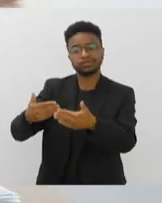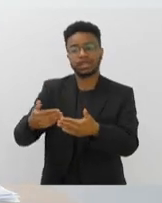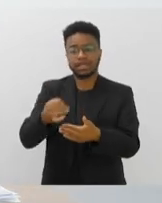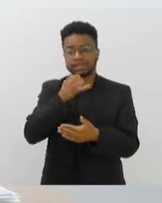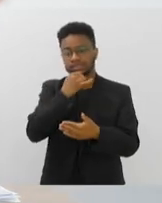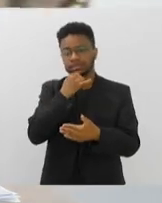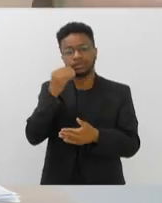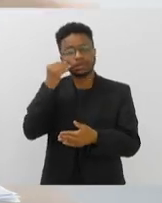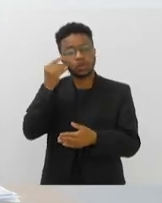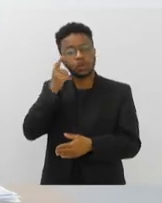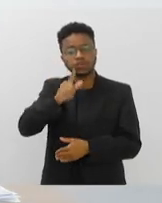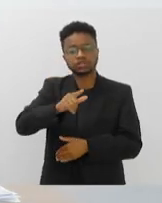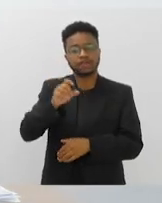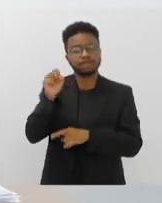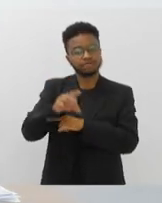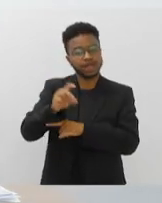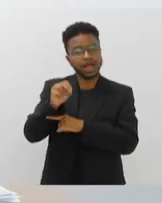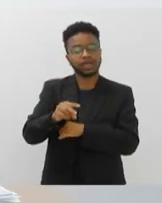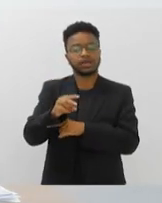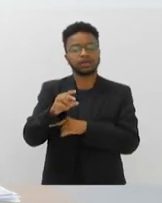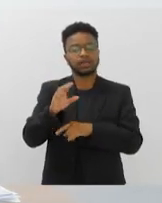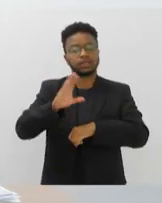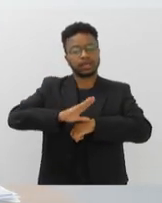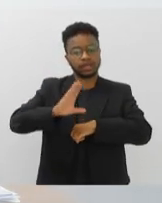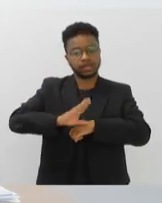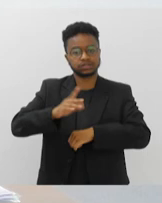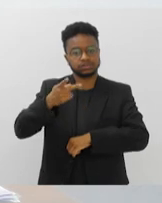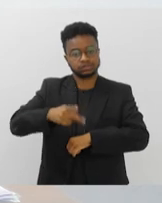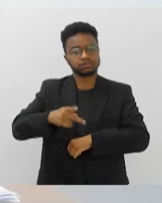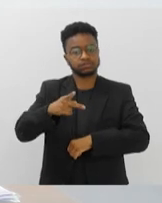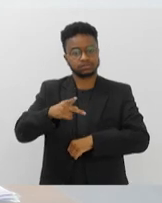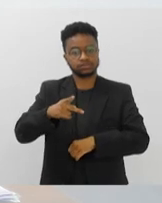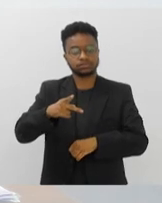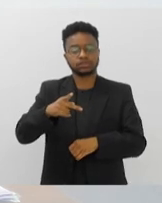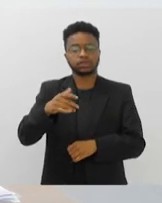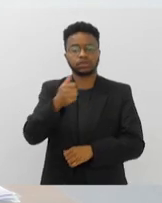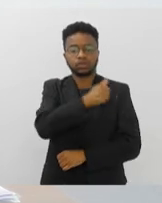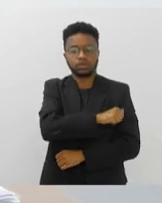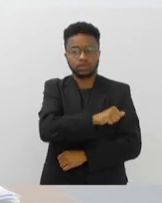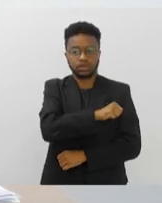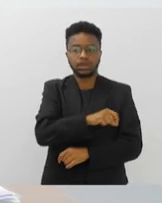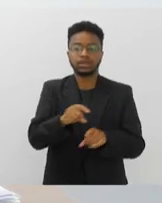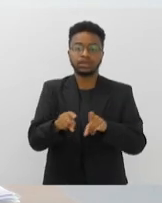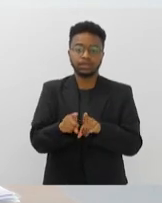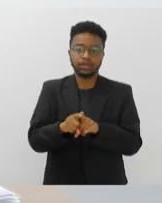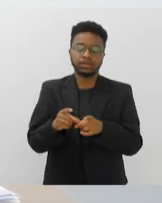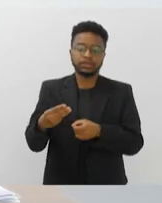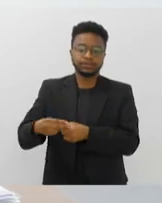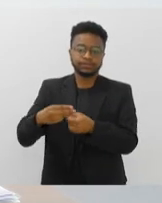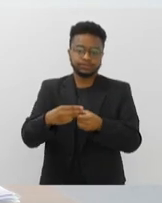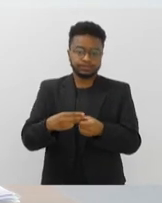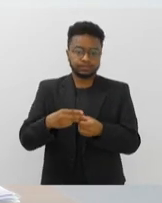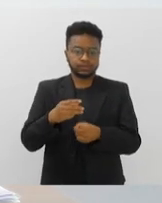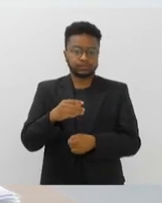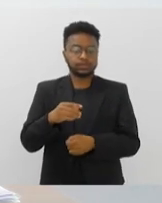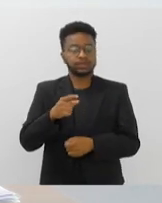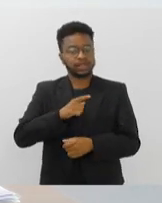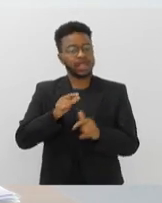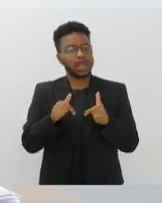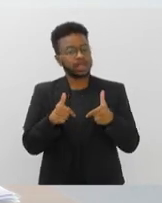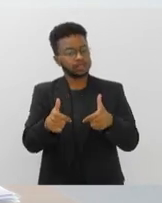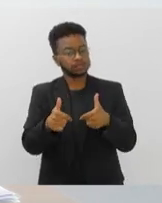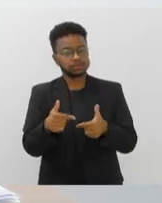que é uma luta Histórica no estado todo do Rio de Janeiro inclusive no município a defensoria pública tem ações individuais a cada ano e